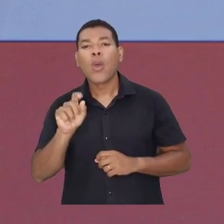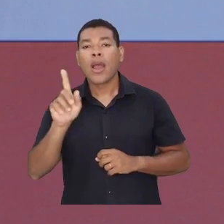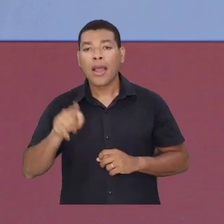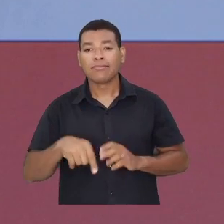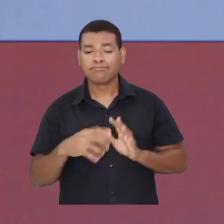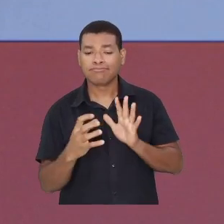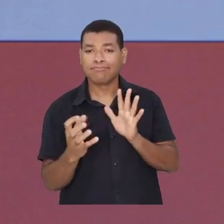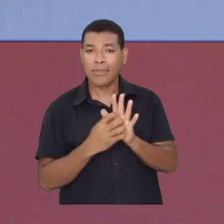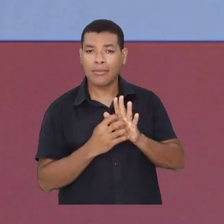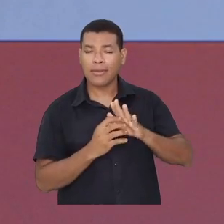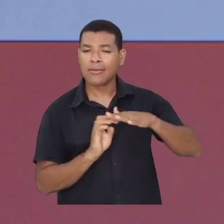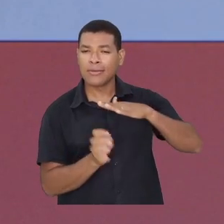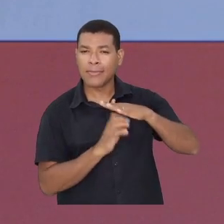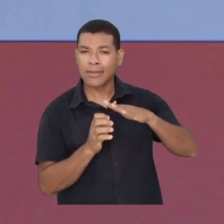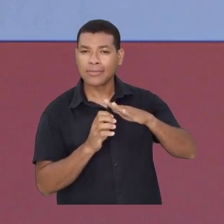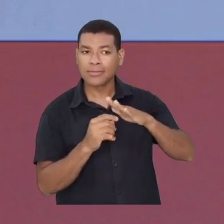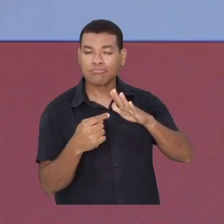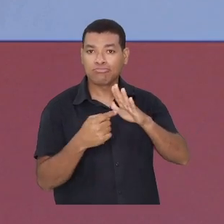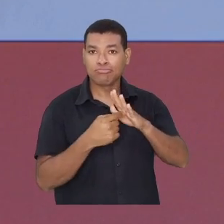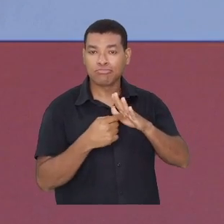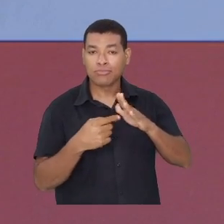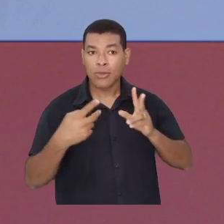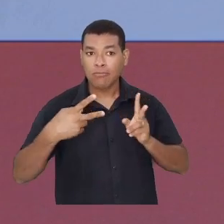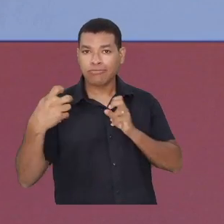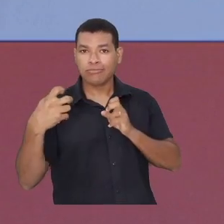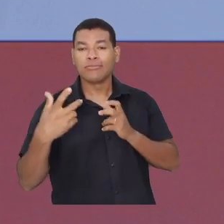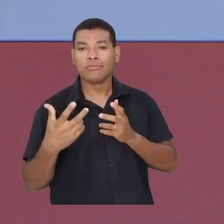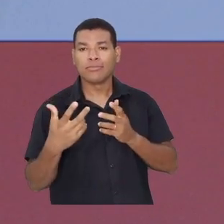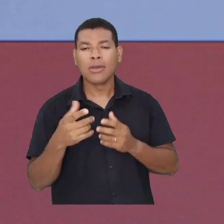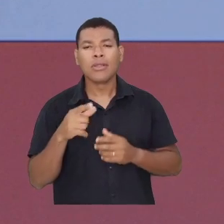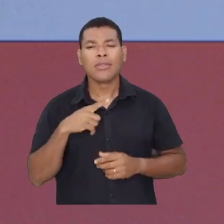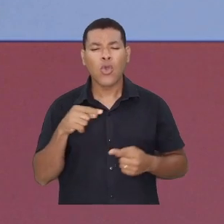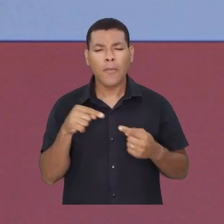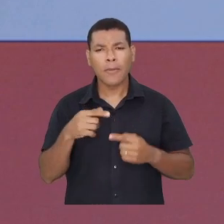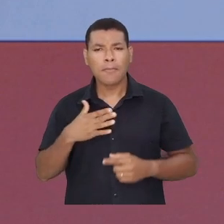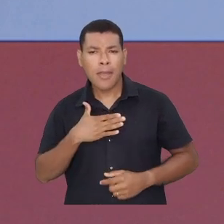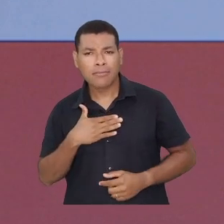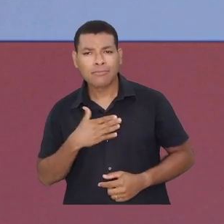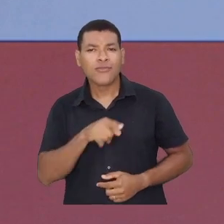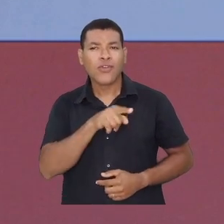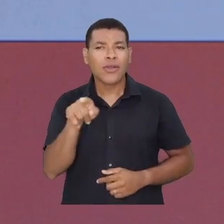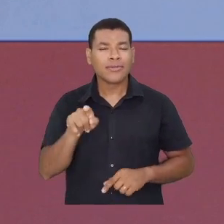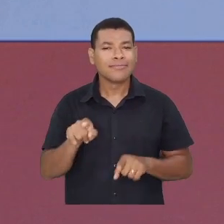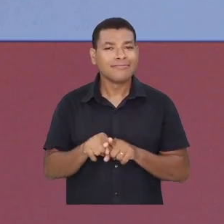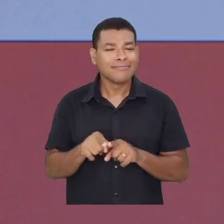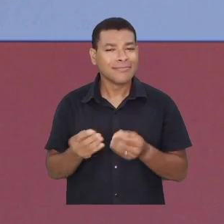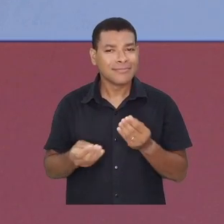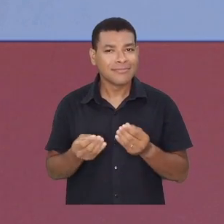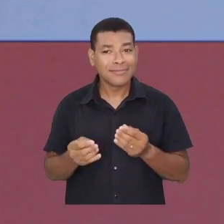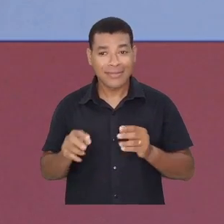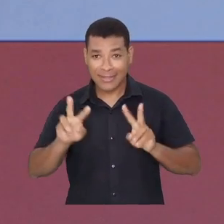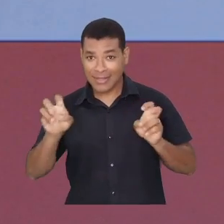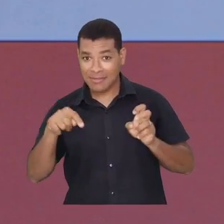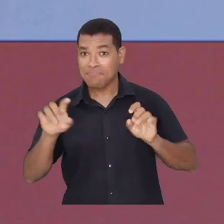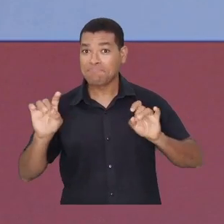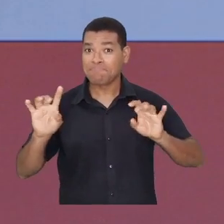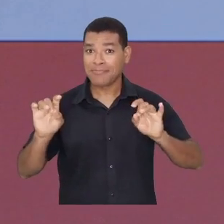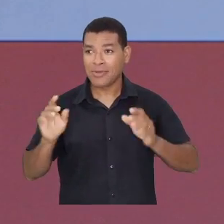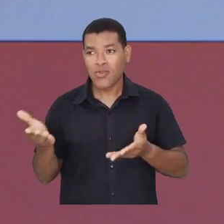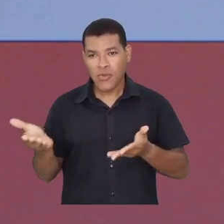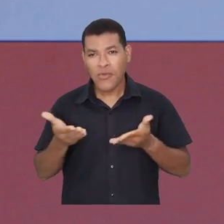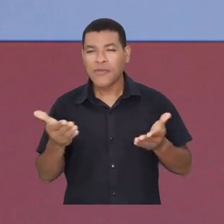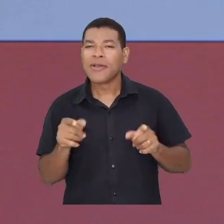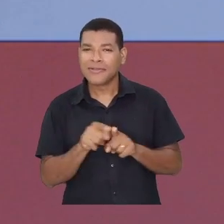Employer Branding e o que isso tem a ver comigo, ou seja, com vocês. E para falar desse tema, que é mais que especial, a gente não